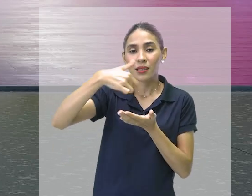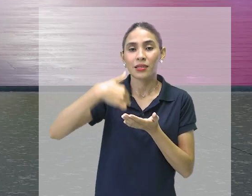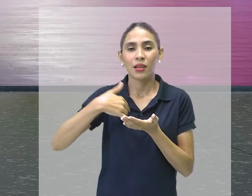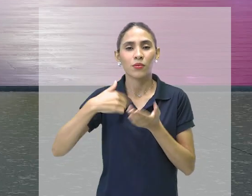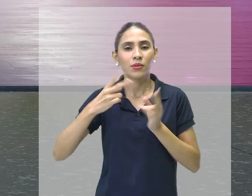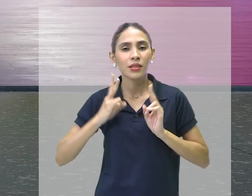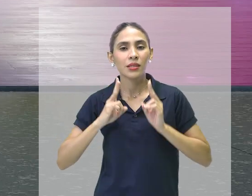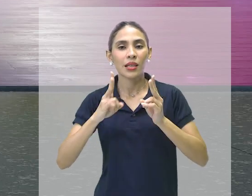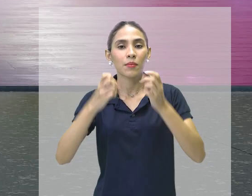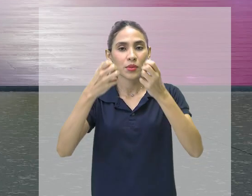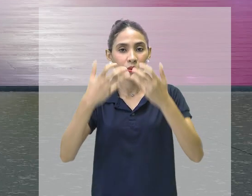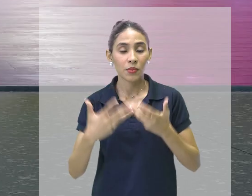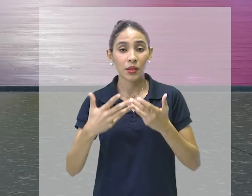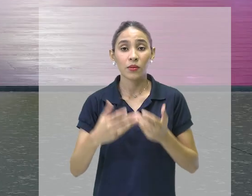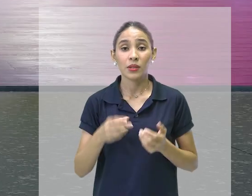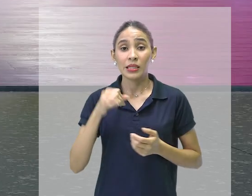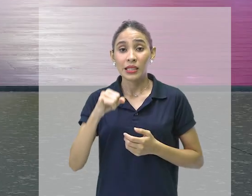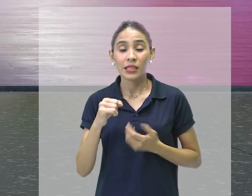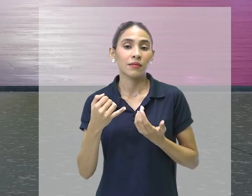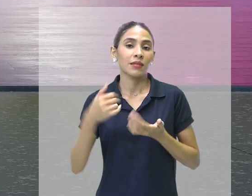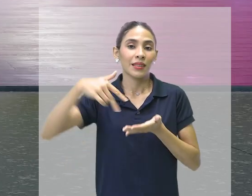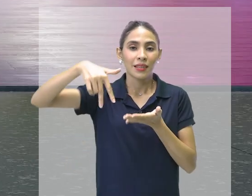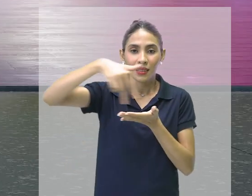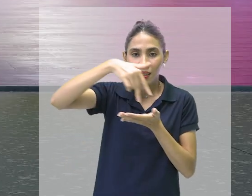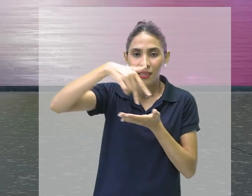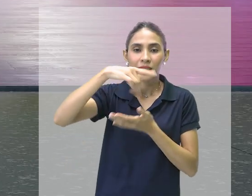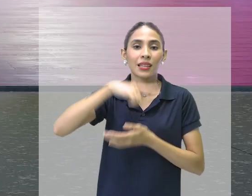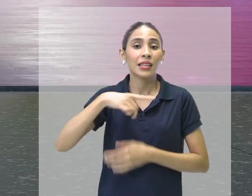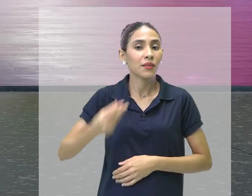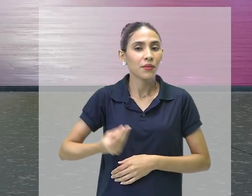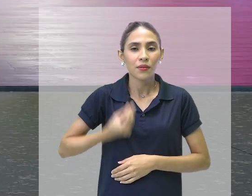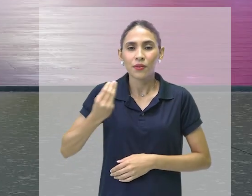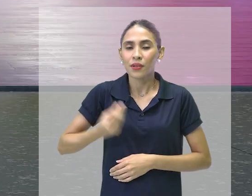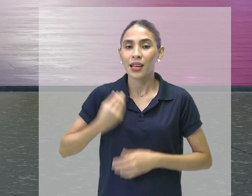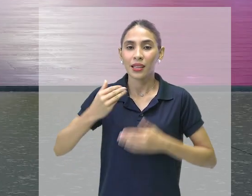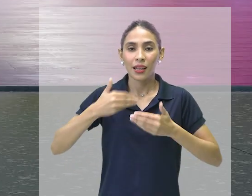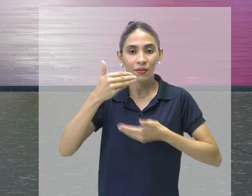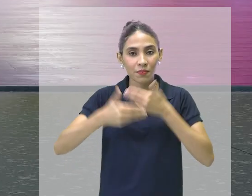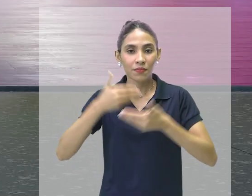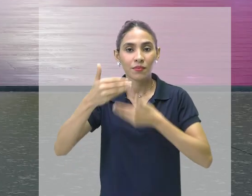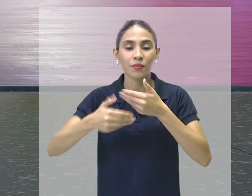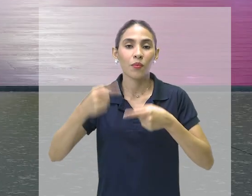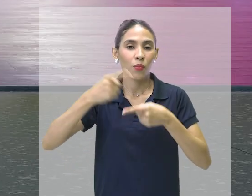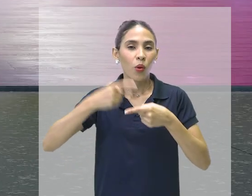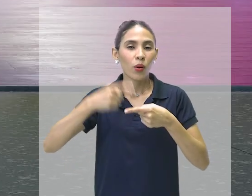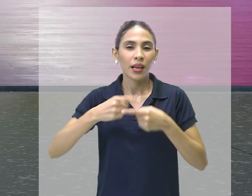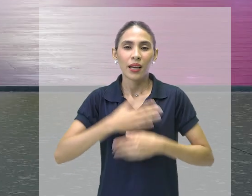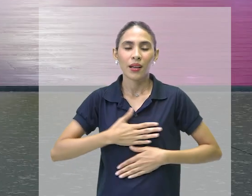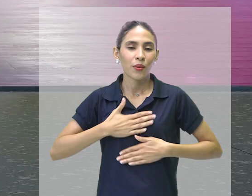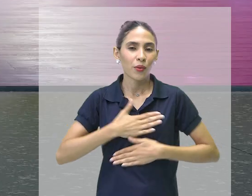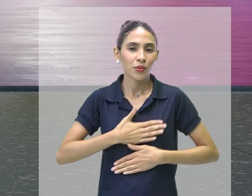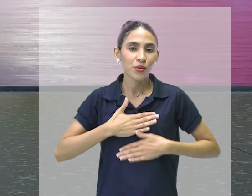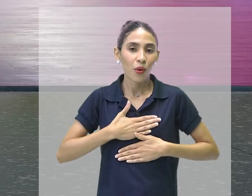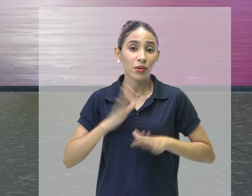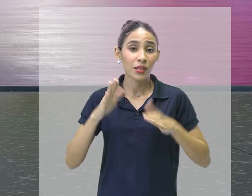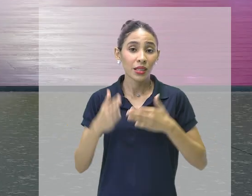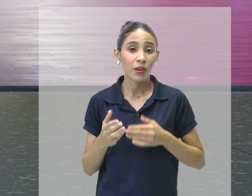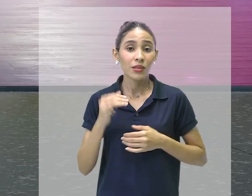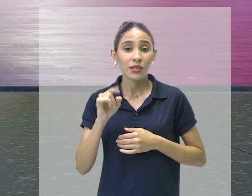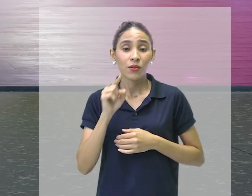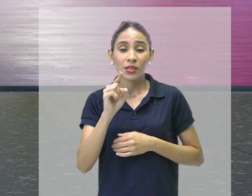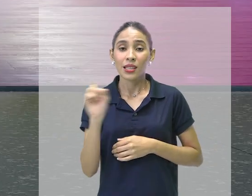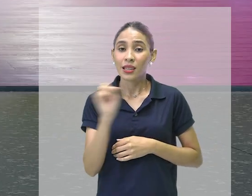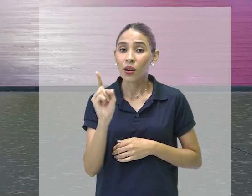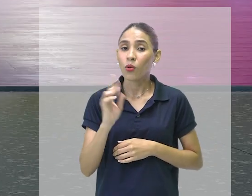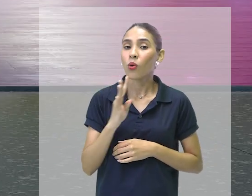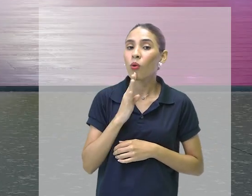dança, eu costumo dizer que quem dança, né, tem vida prolongada, porque a dança é muito prazerosa. Então, vocês